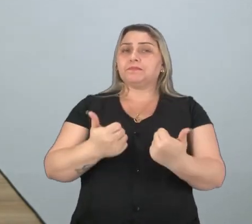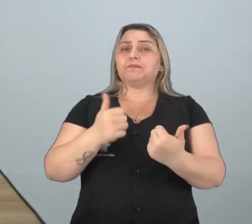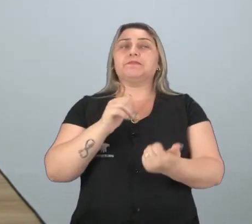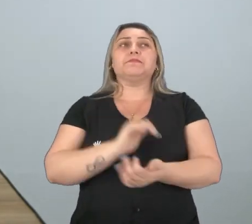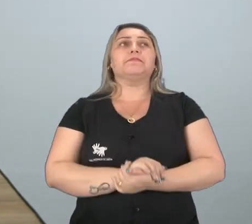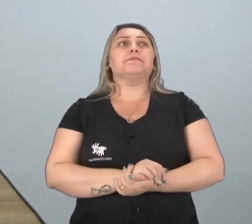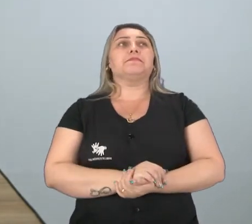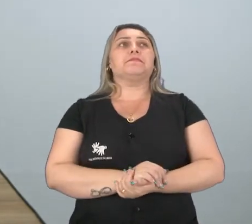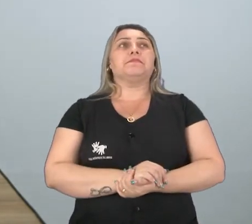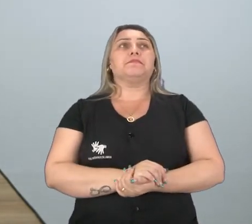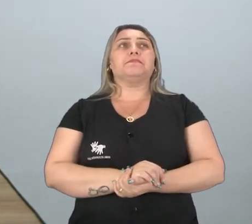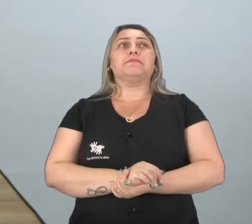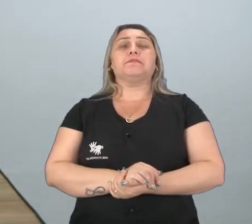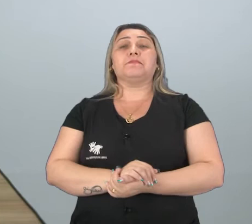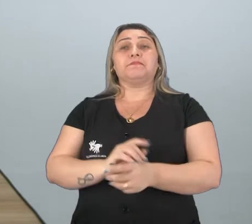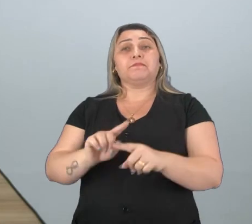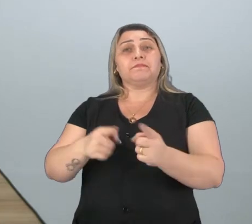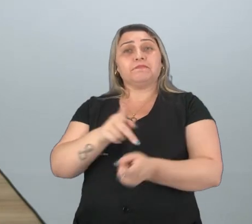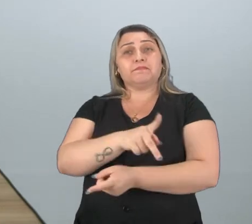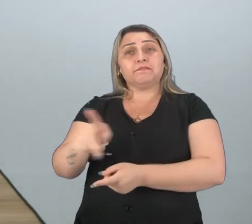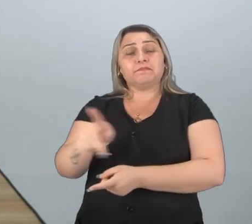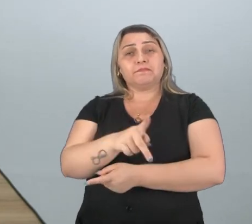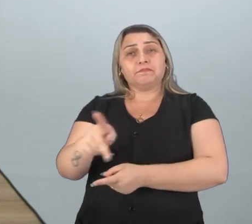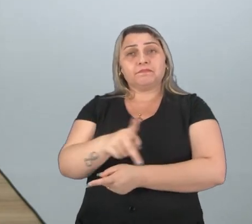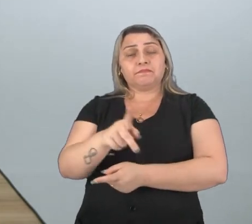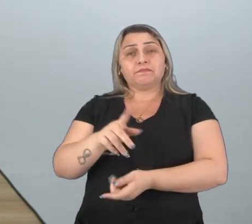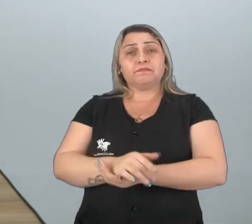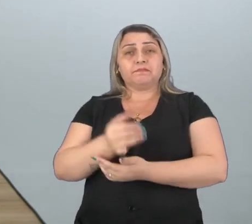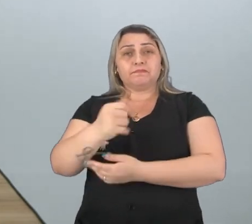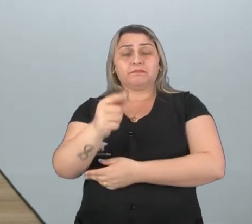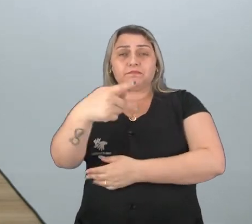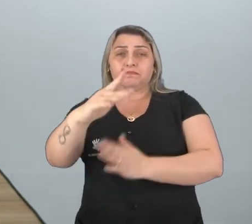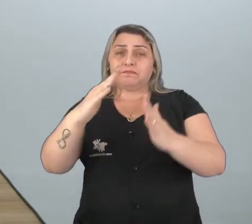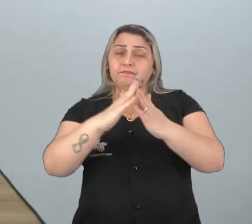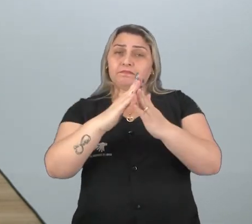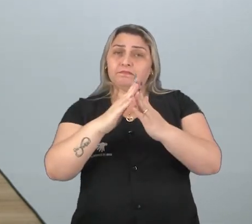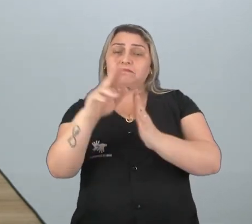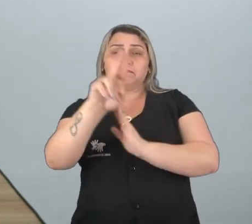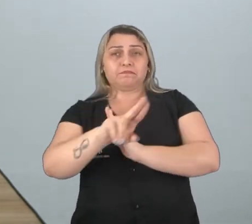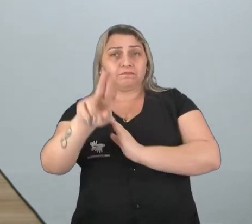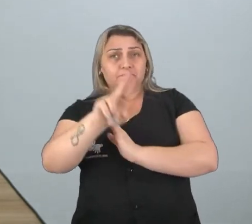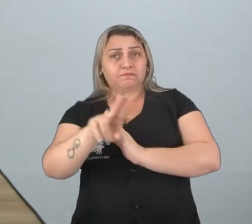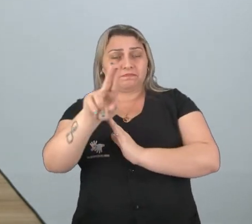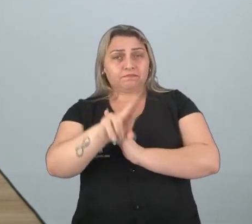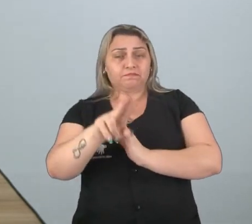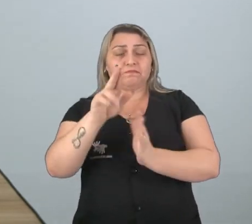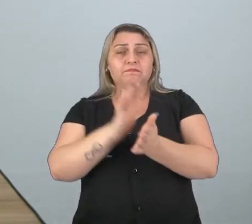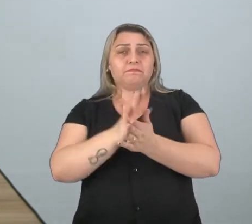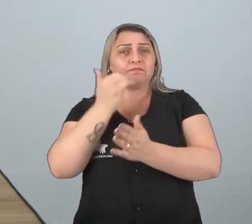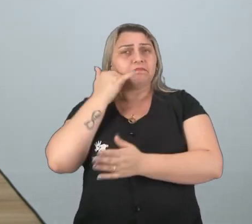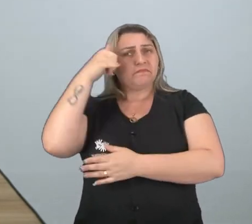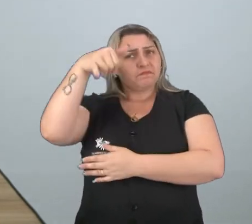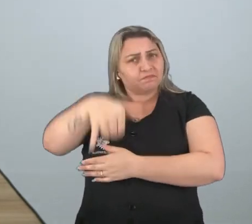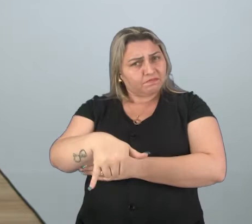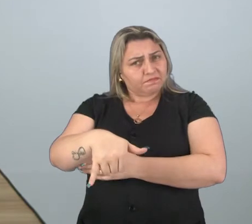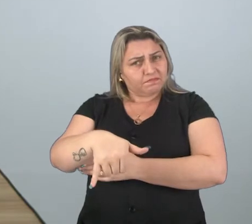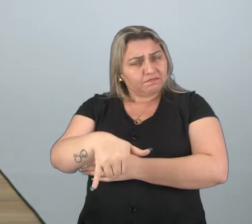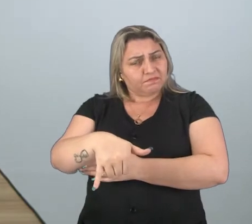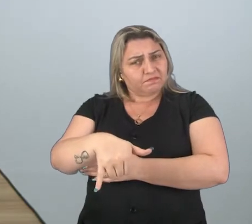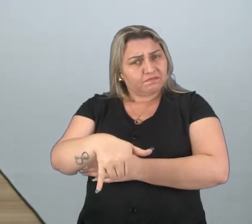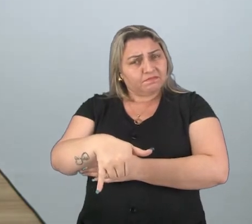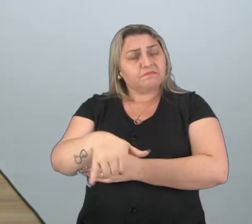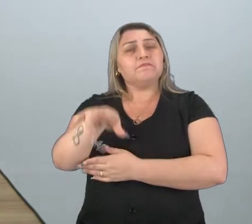certo? Mas, professora, se na sua casa não utiliza esse telefone